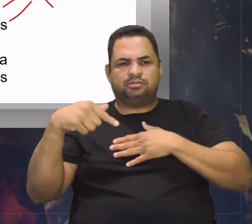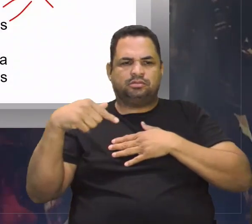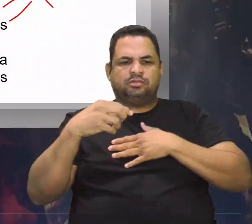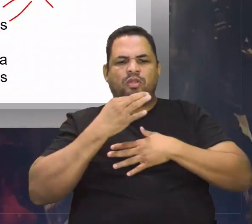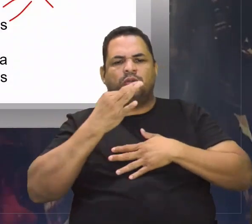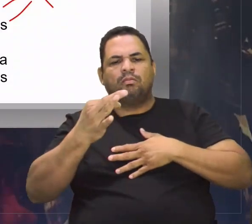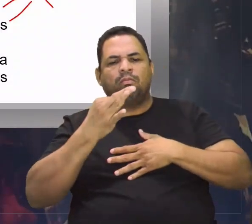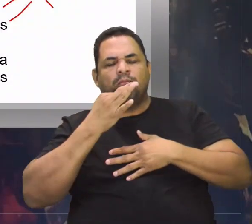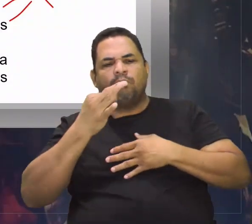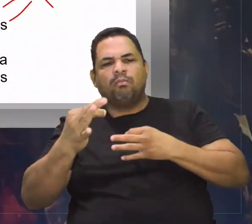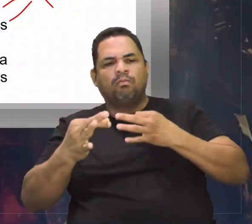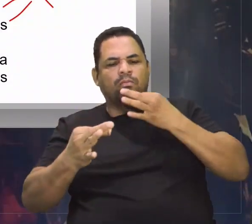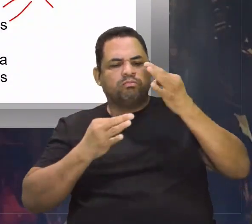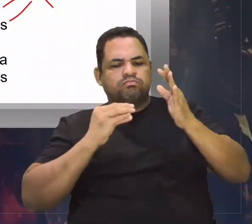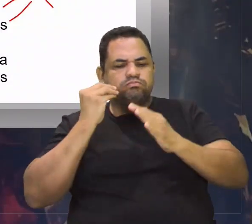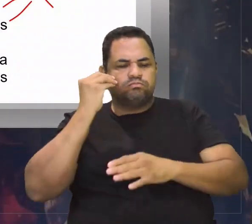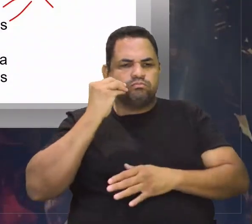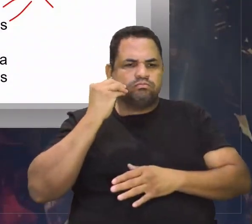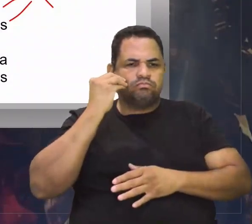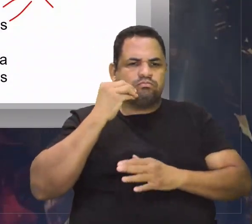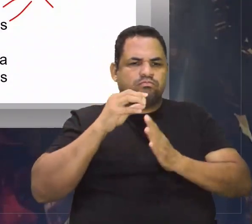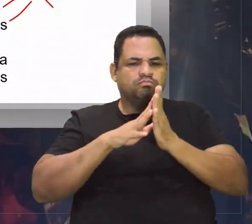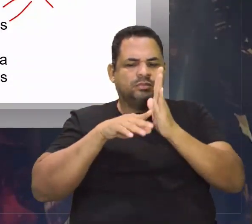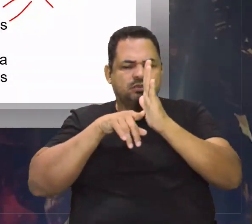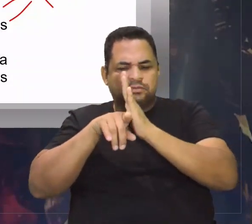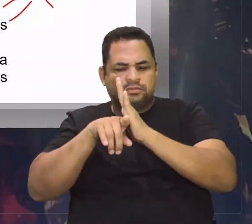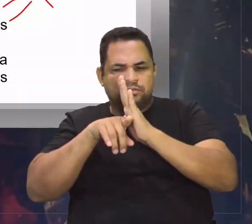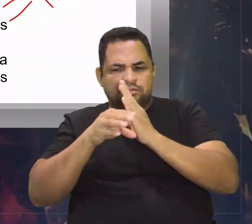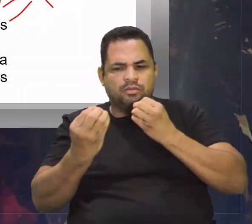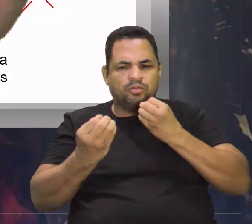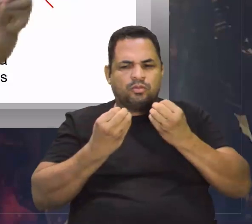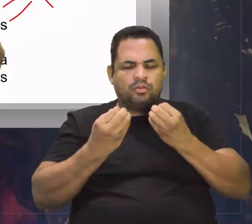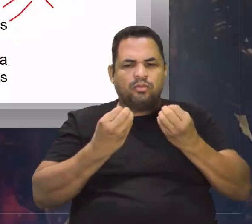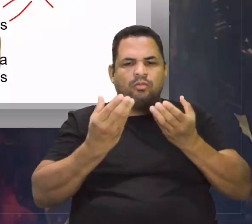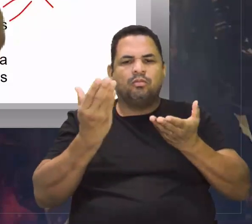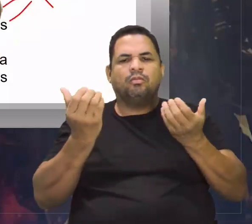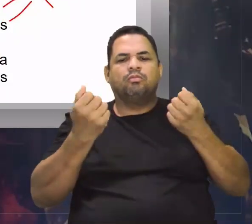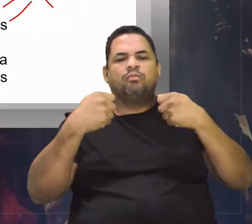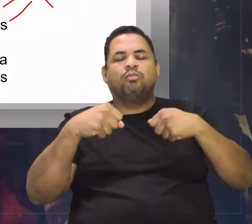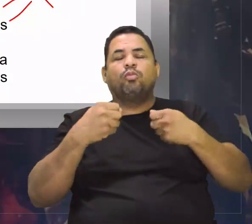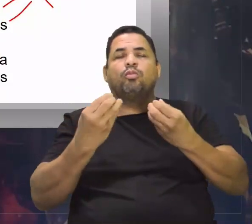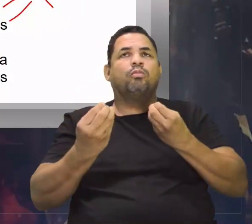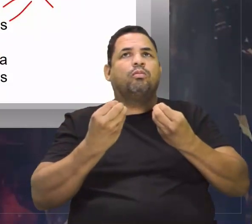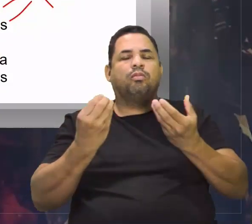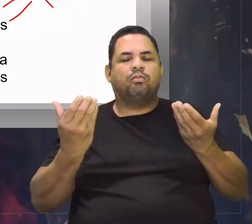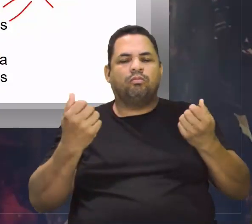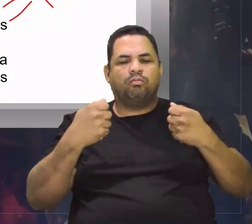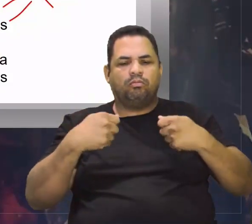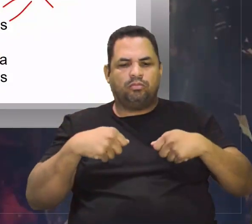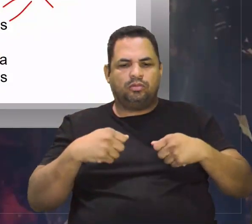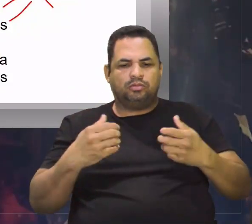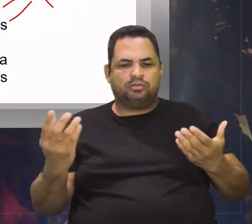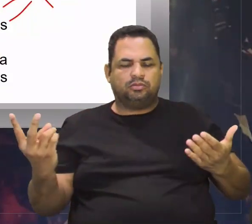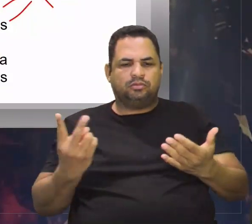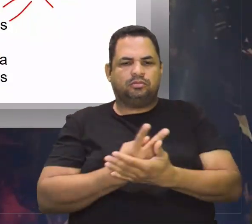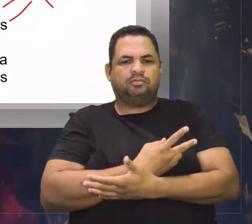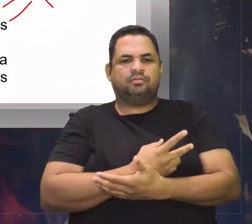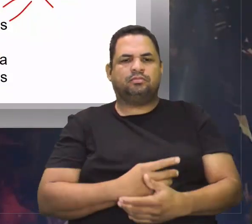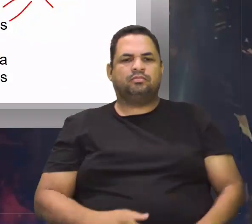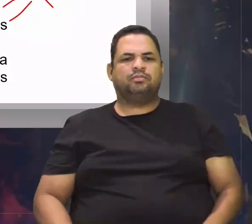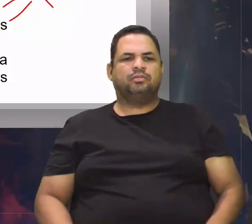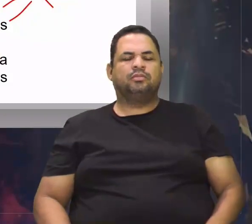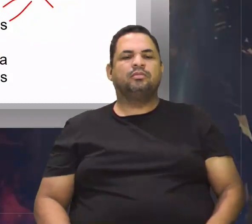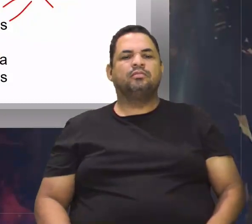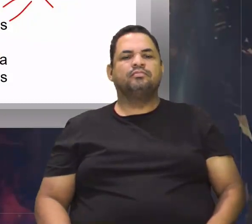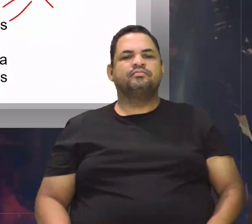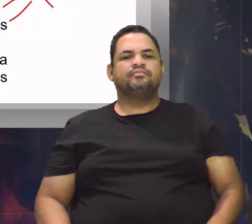Criticar, experimentar, ver de que forma isso pode acontecer. De que forma isso